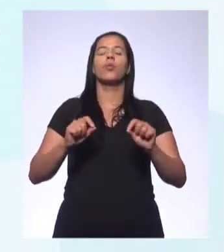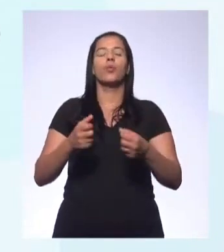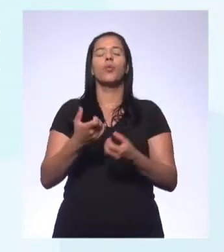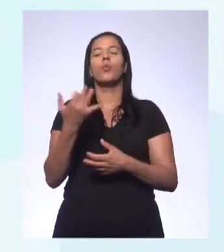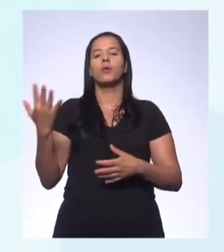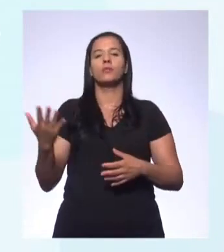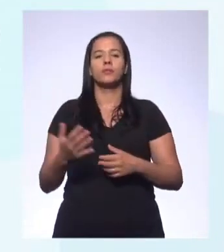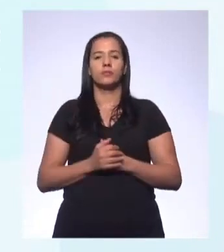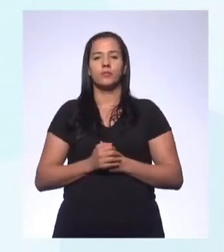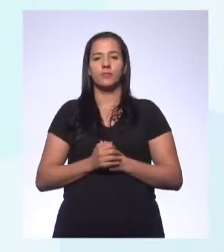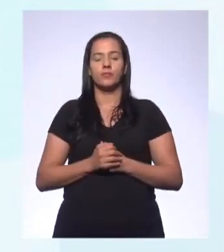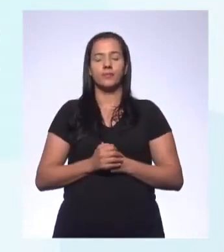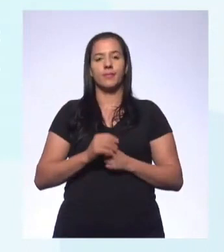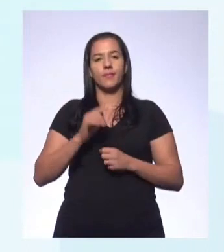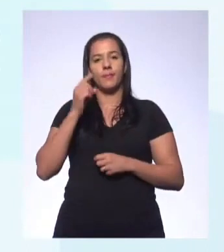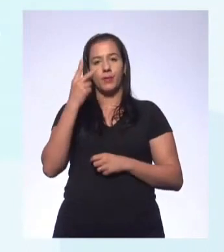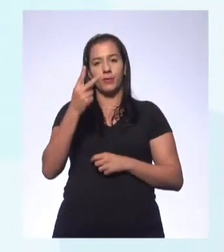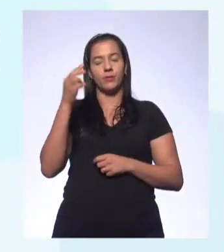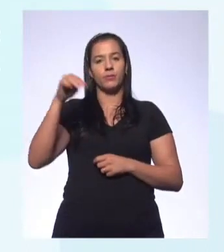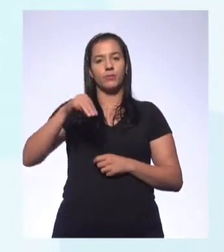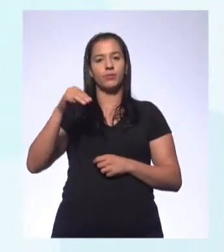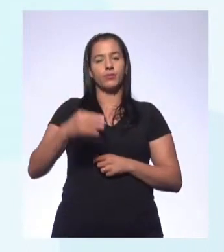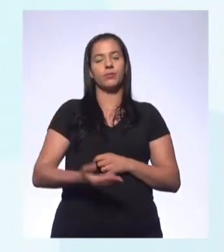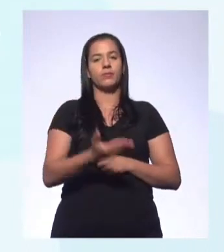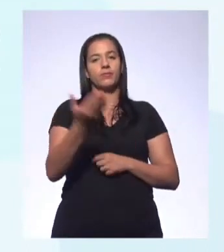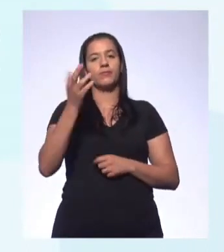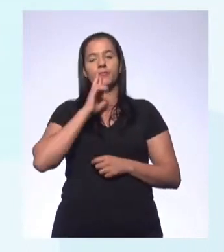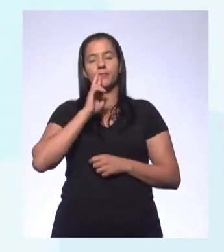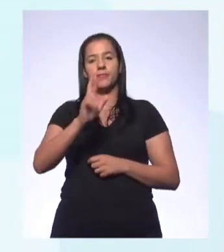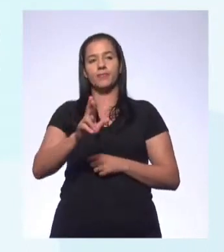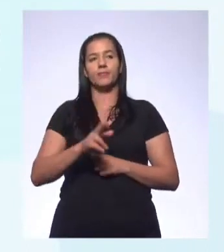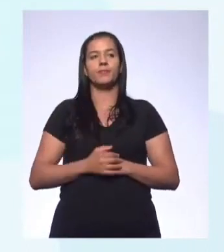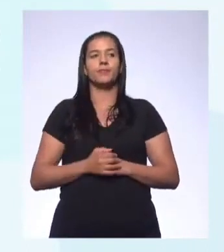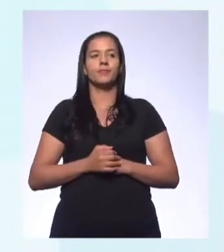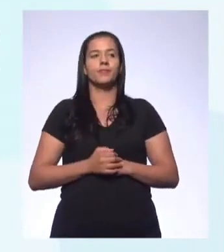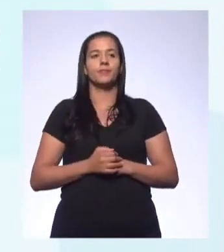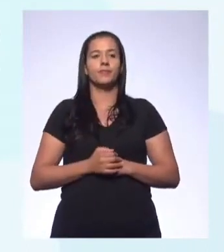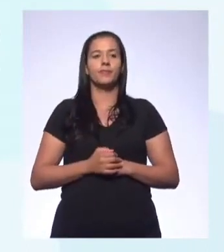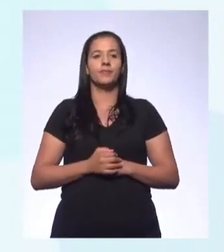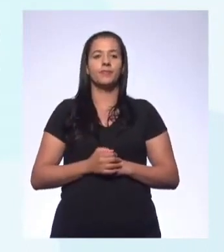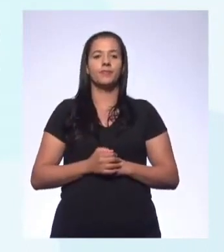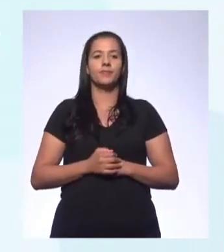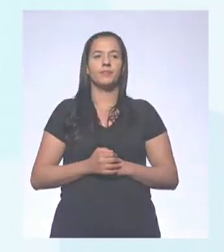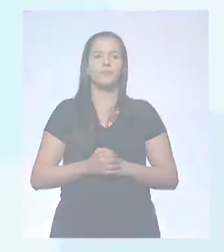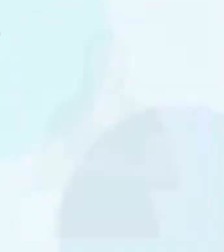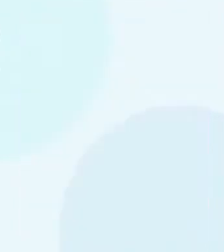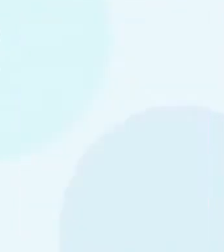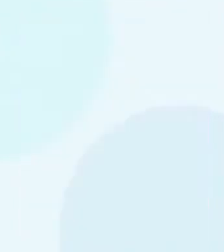são? Portanto, aí 2 minutinhos para vocês responder.